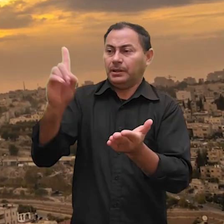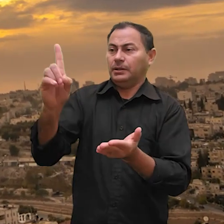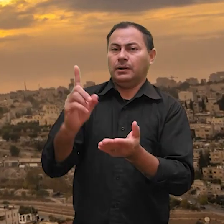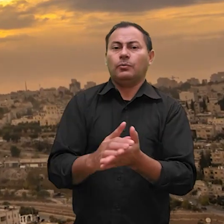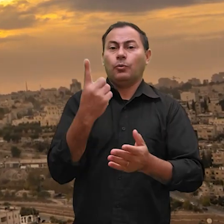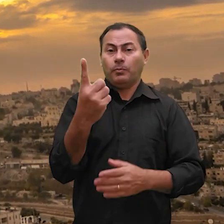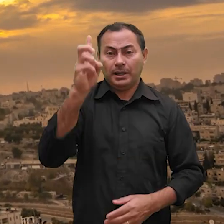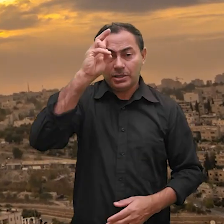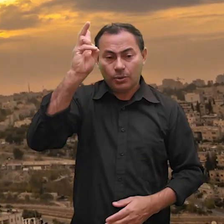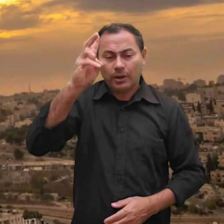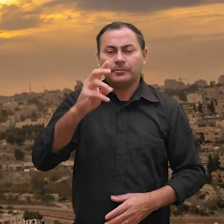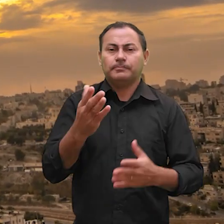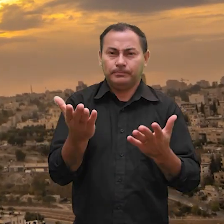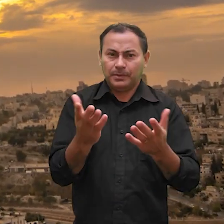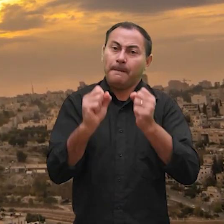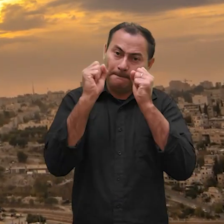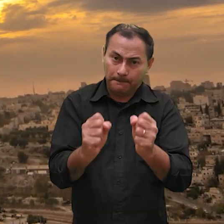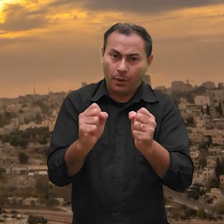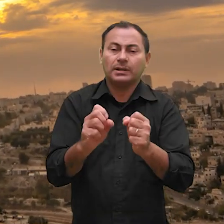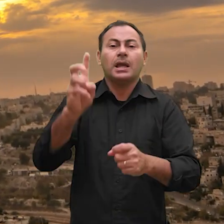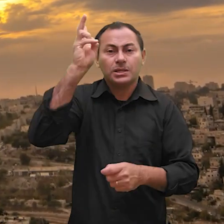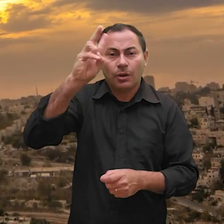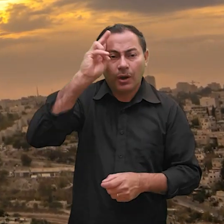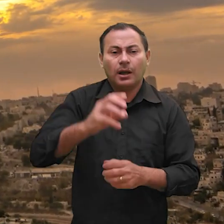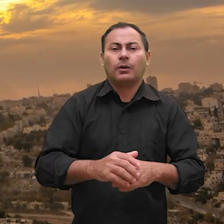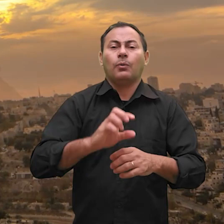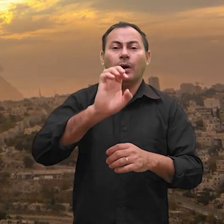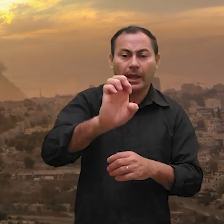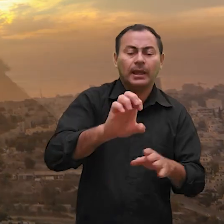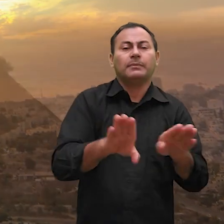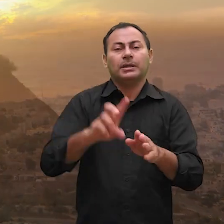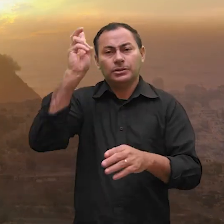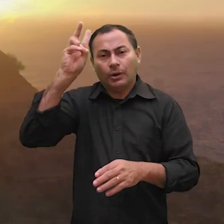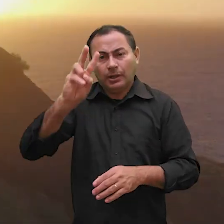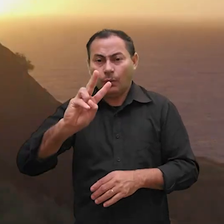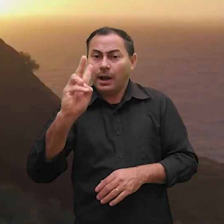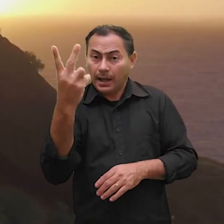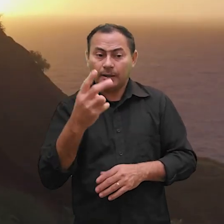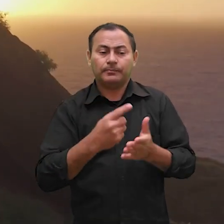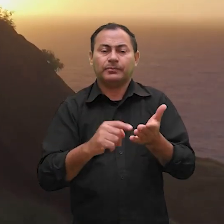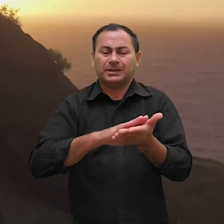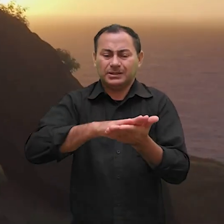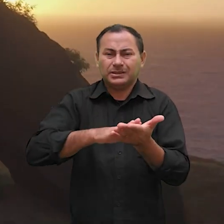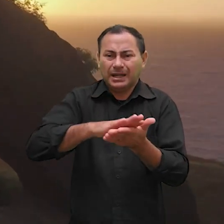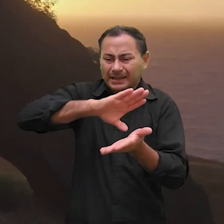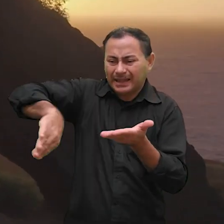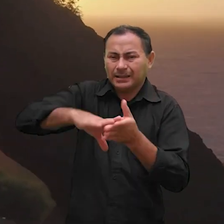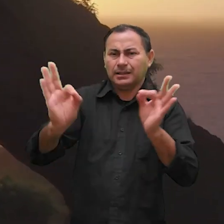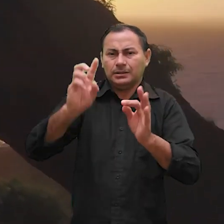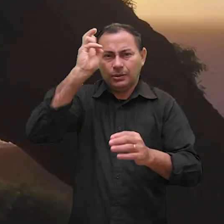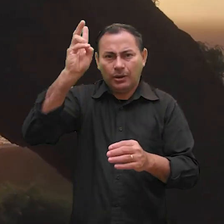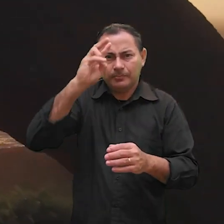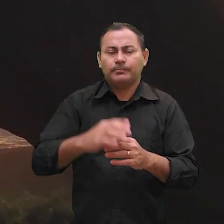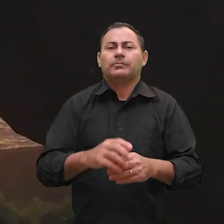Bíblia uma história com E pode ser história com H. E sem tirar nada da historicidade